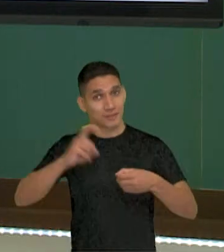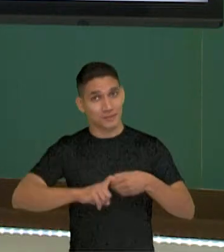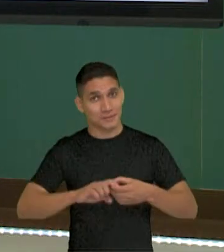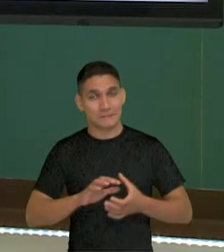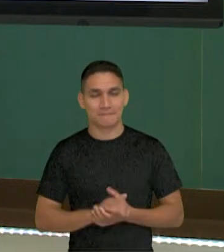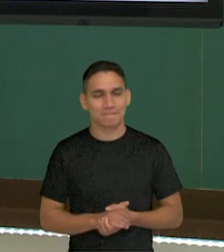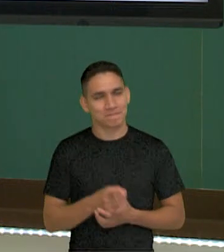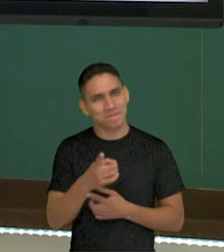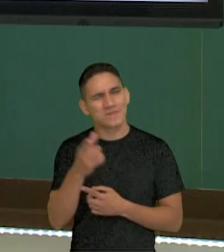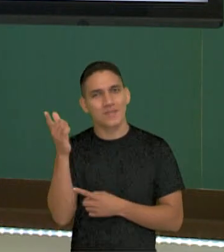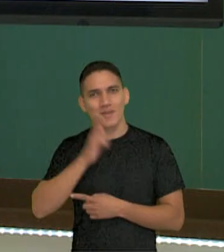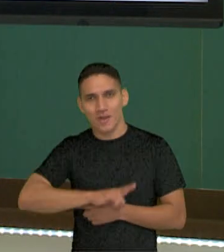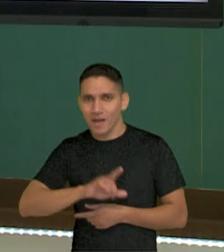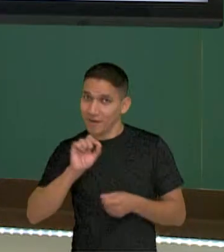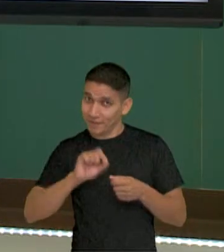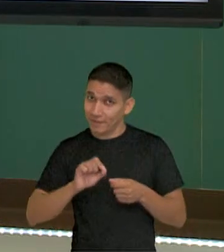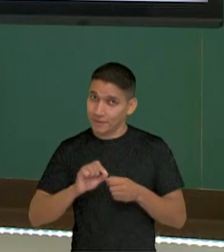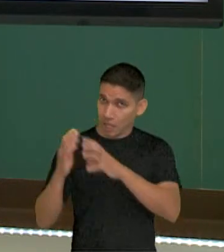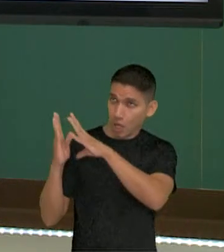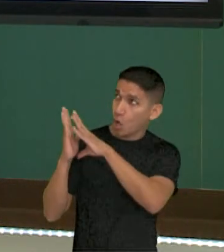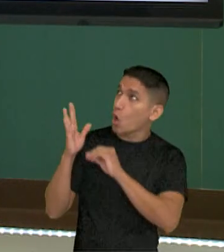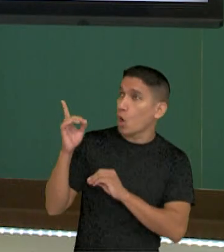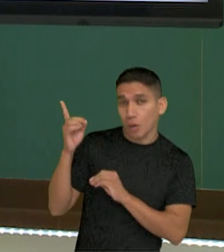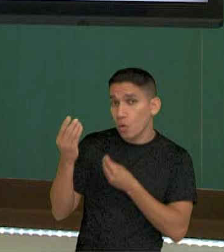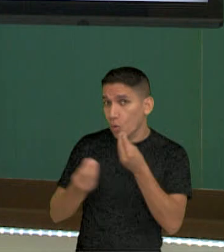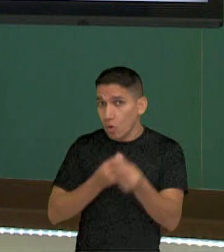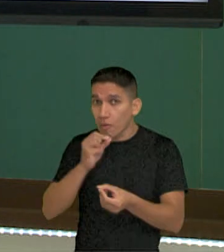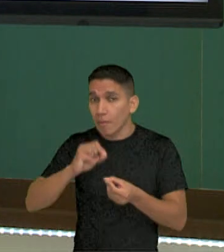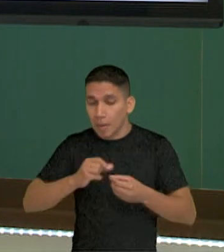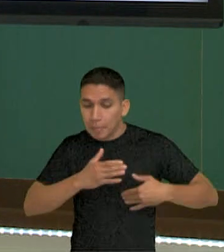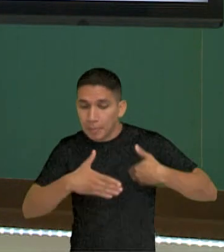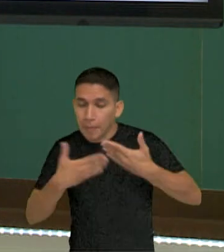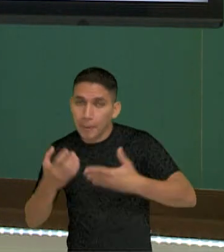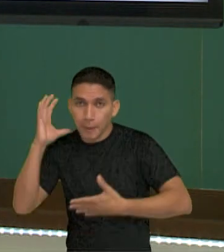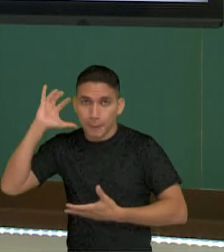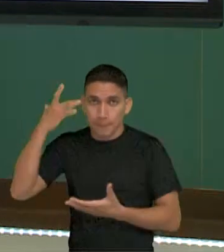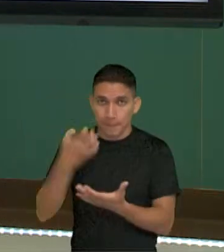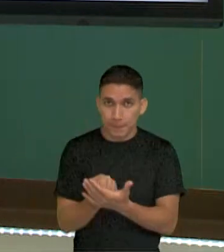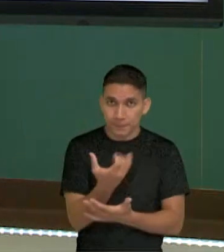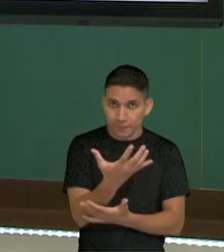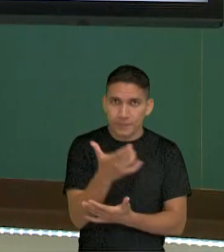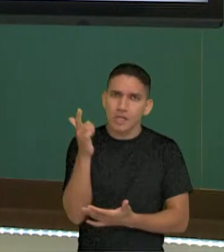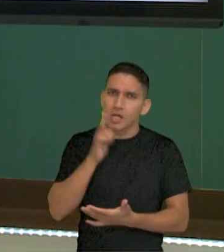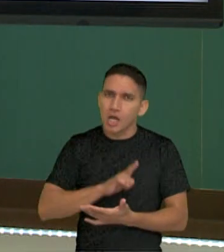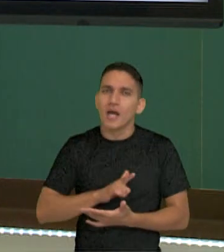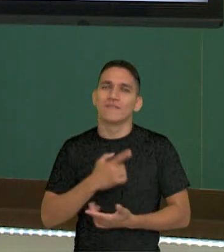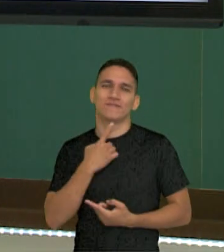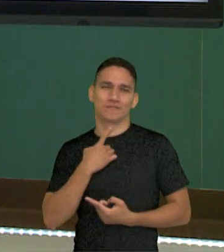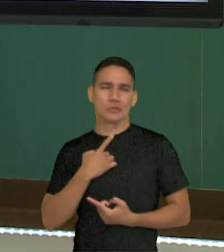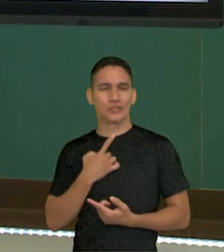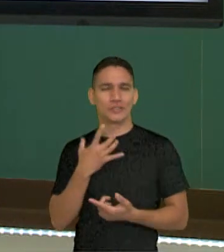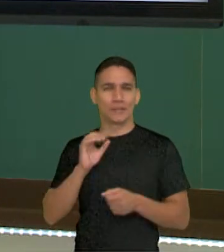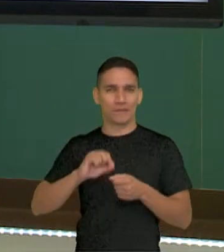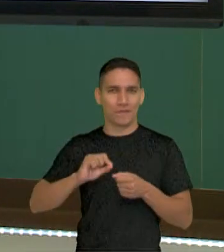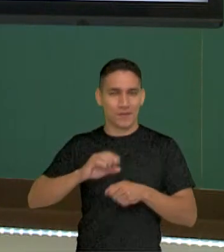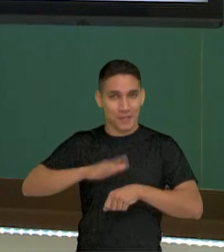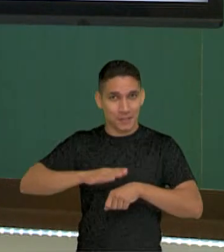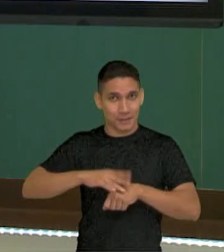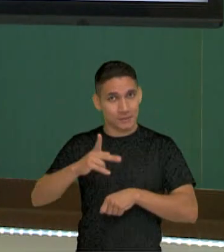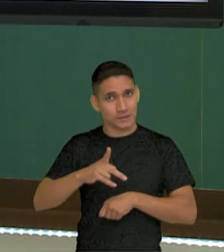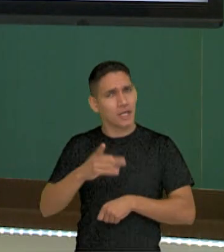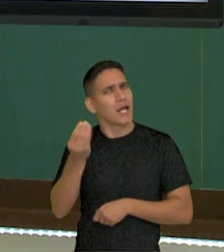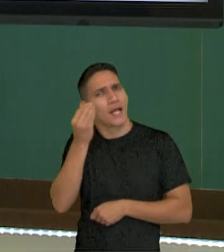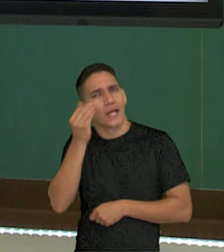Voltamos! E aí, fizeram a anotação de como fazer um podcast? Deu aquela vontade? Que tal reunir